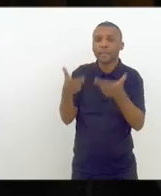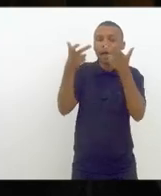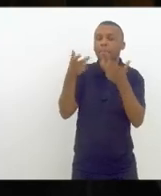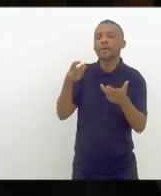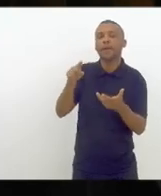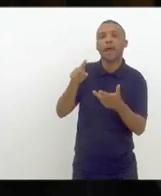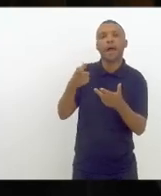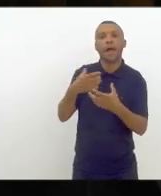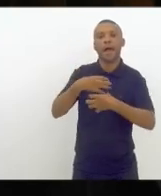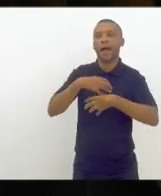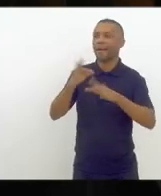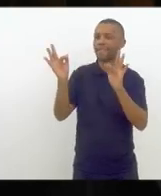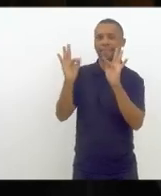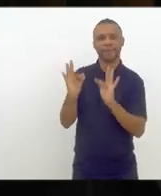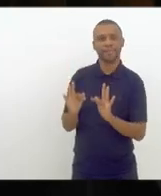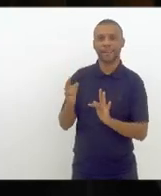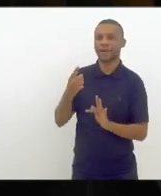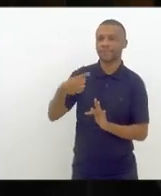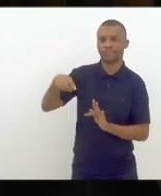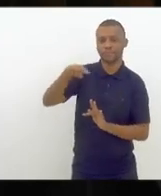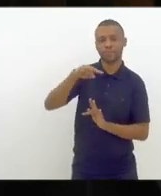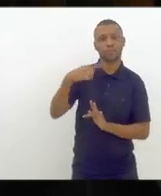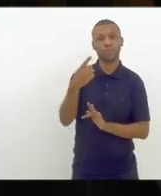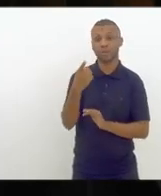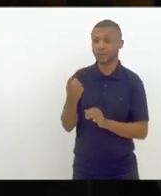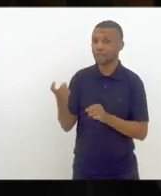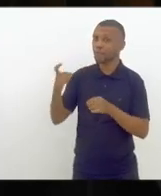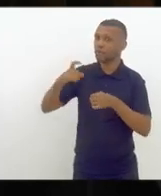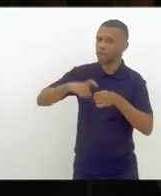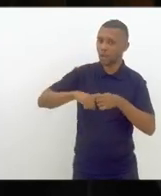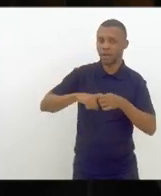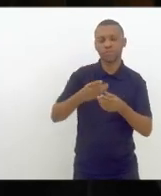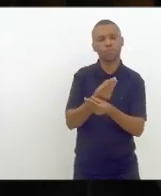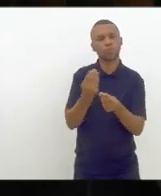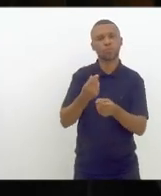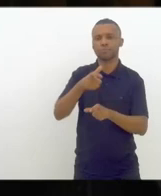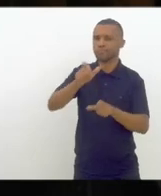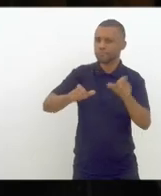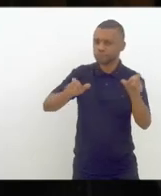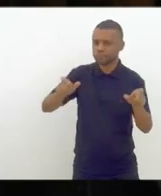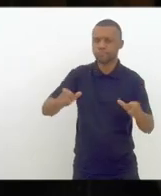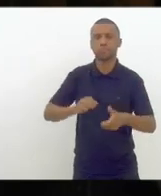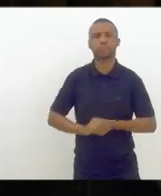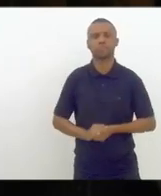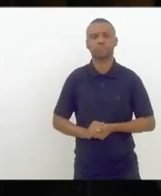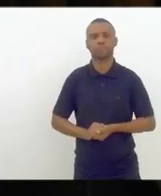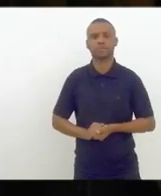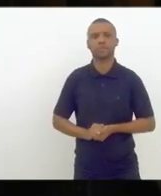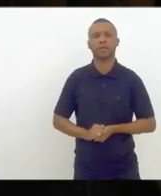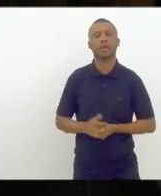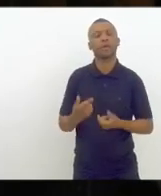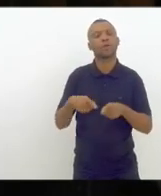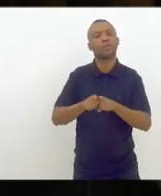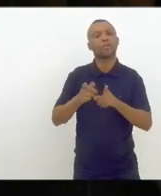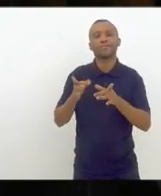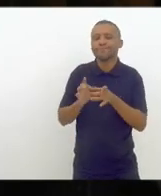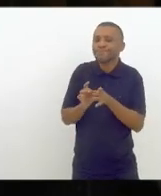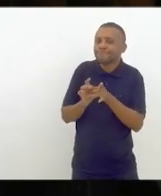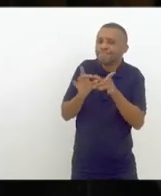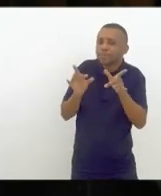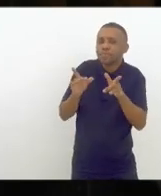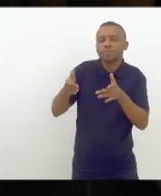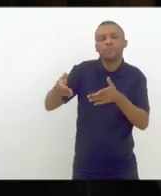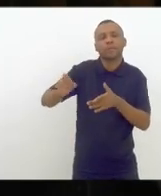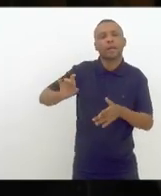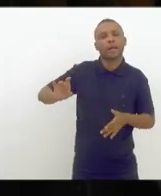a felicidade pelo nosso retorno de muitos aqui e me coloco à disposição de cada um de vocês,